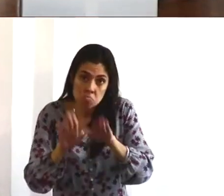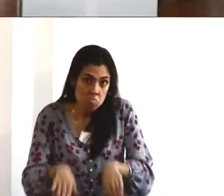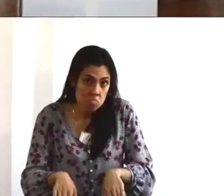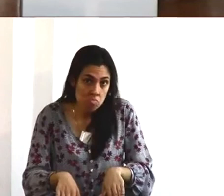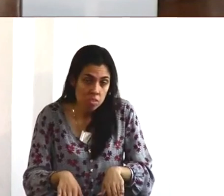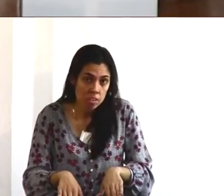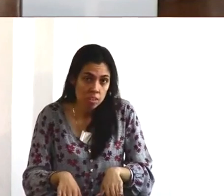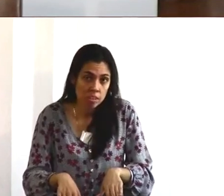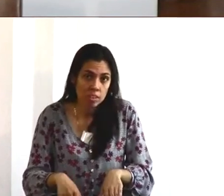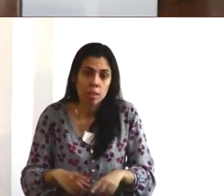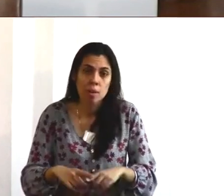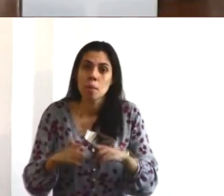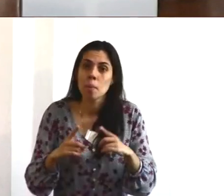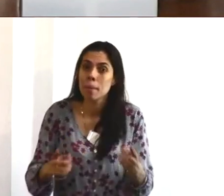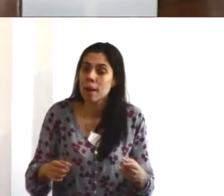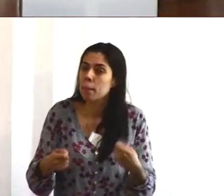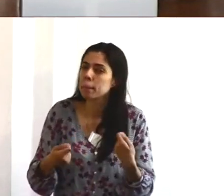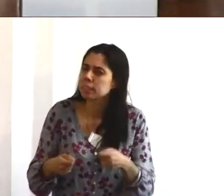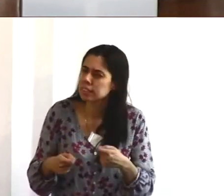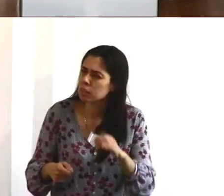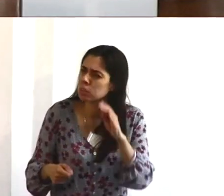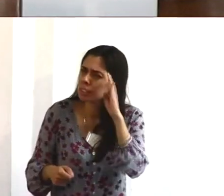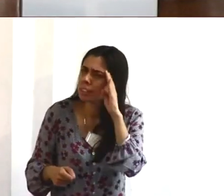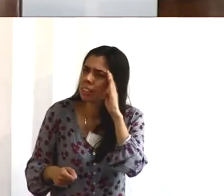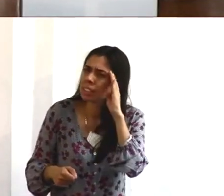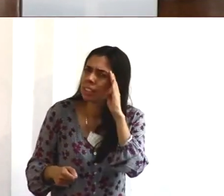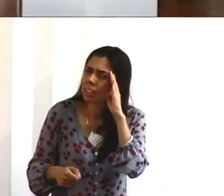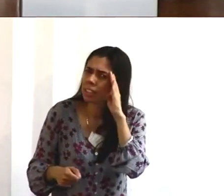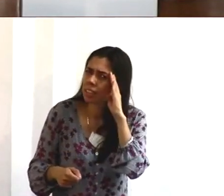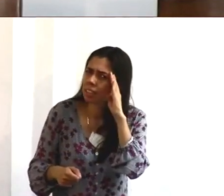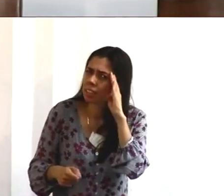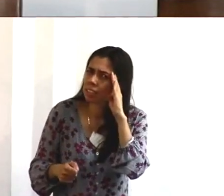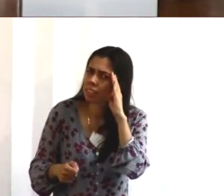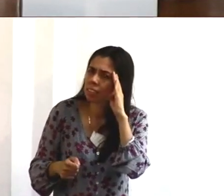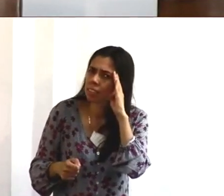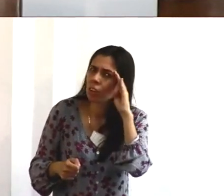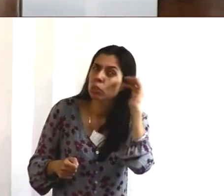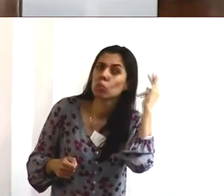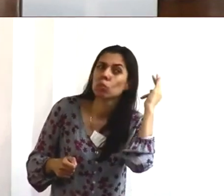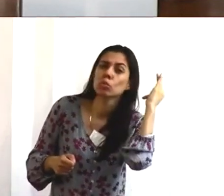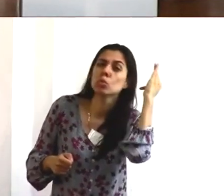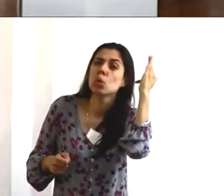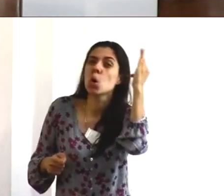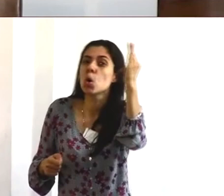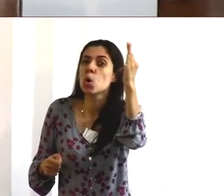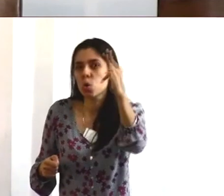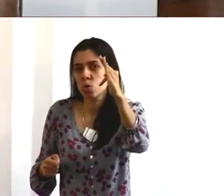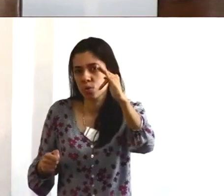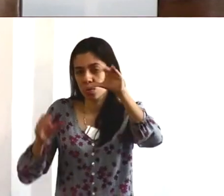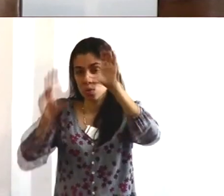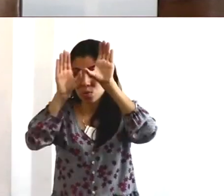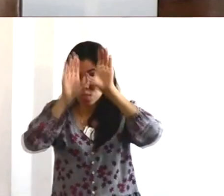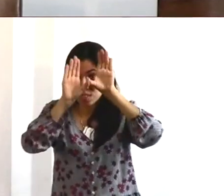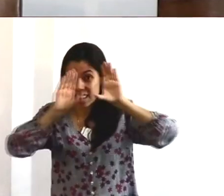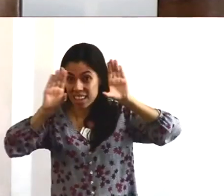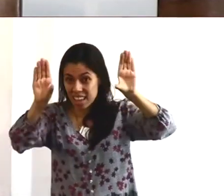de uma perspectiva escatológica. Porque quando nós olhamos para a Nova Jerusalém, nós sabemos